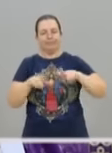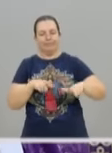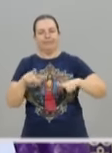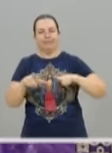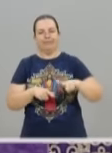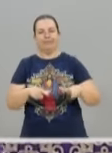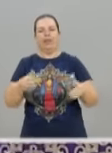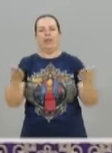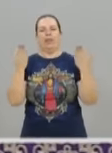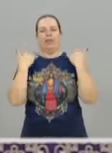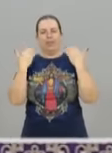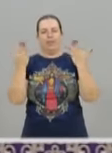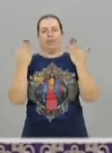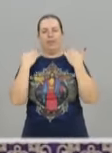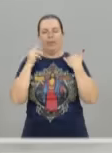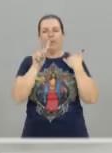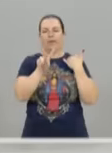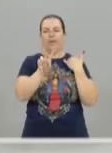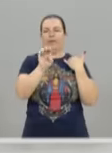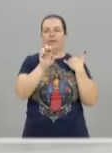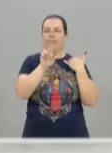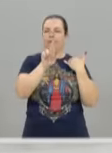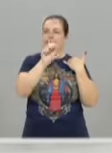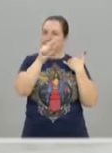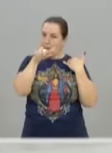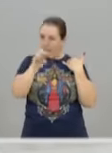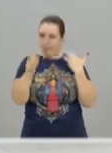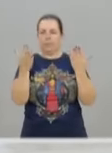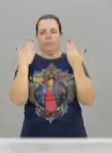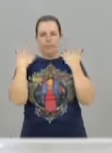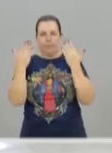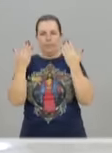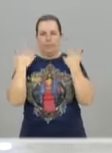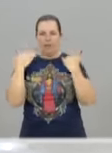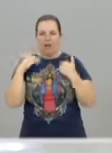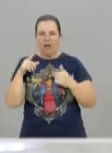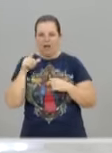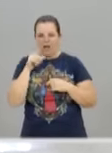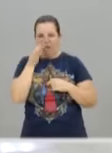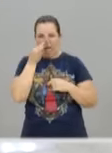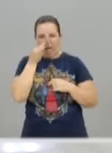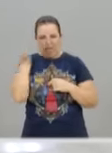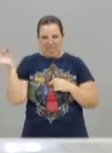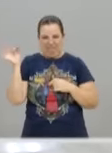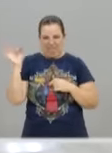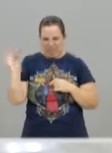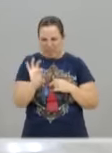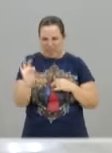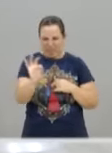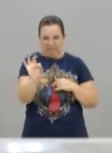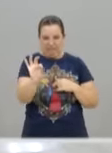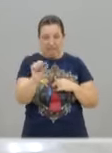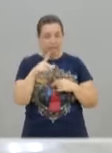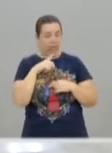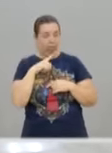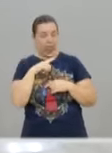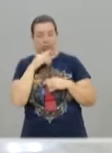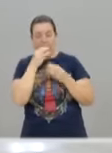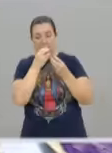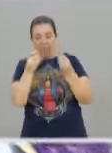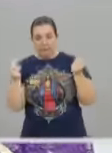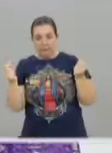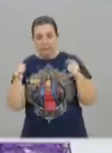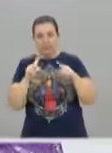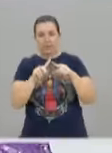a ratazana tem todas as suas fragilidades mas ela mora